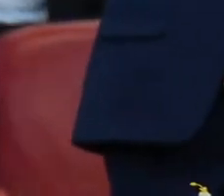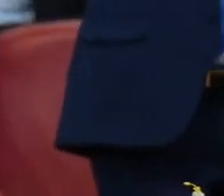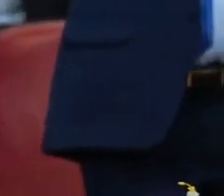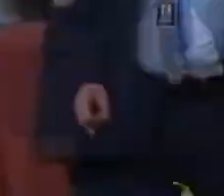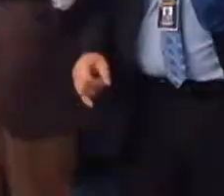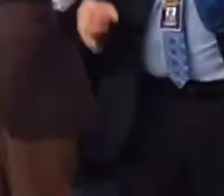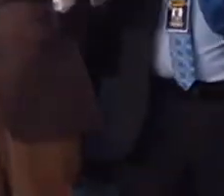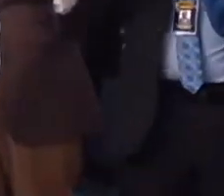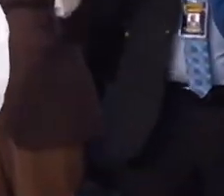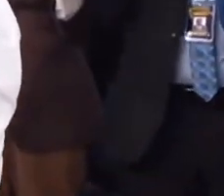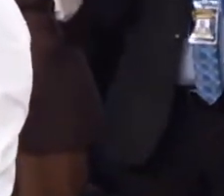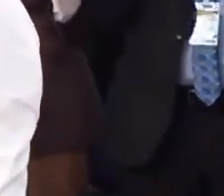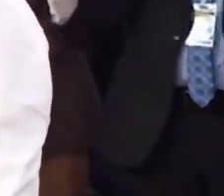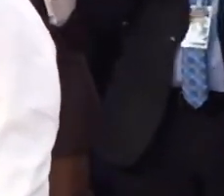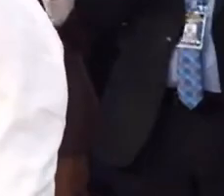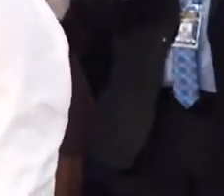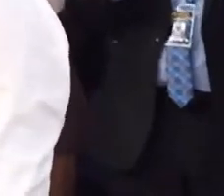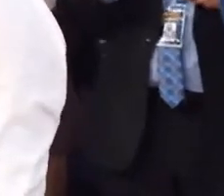Espírito,